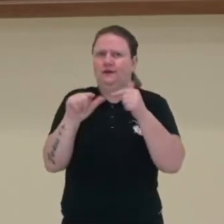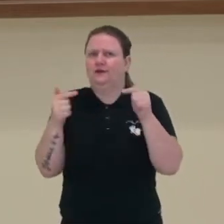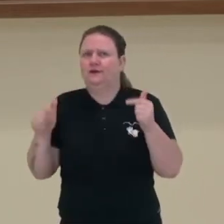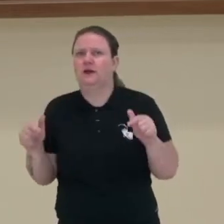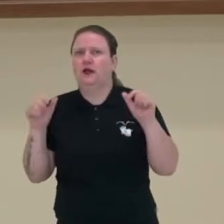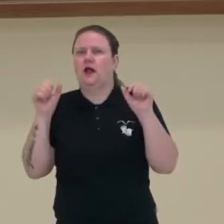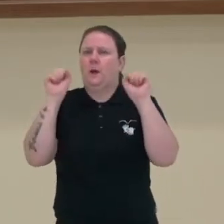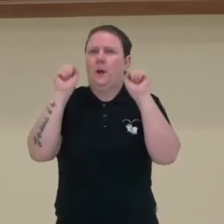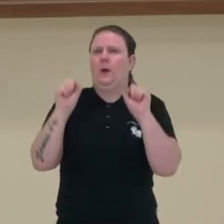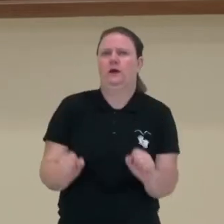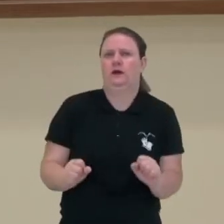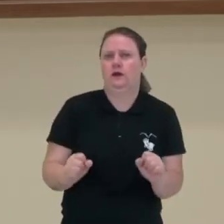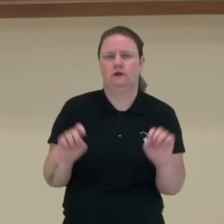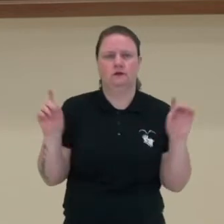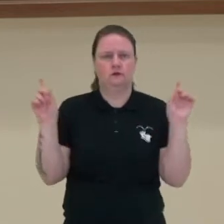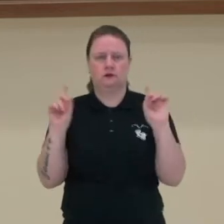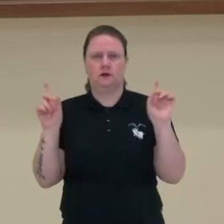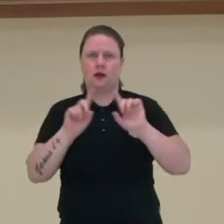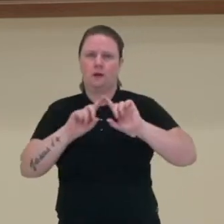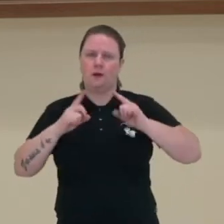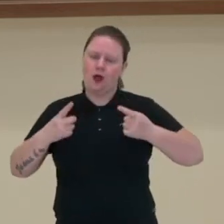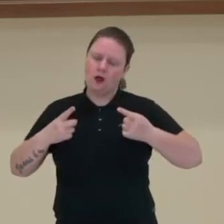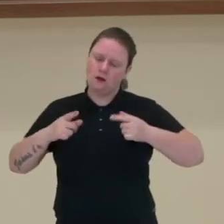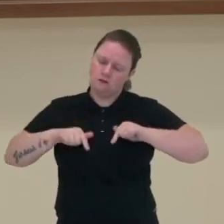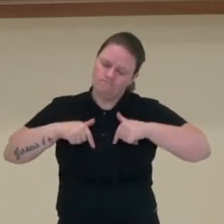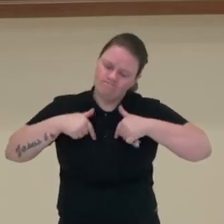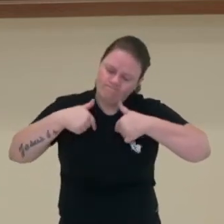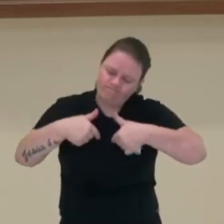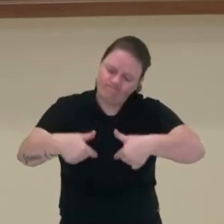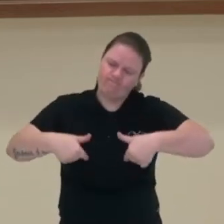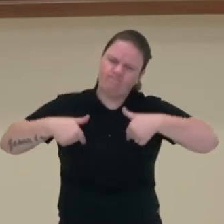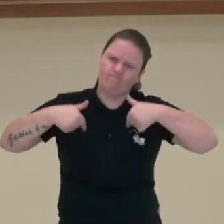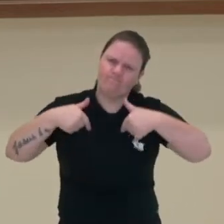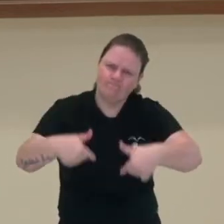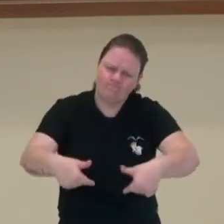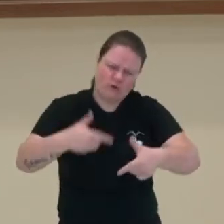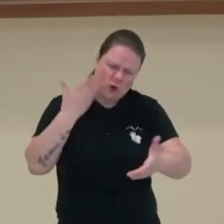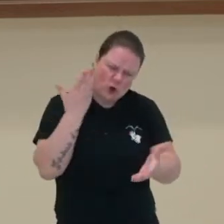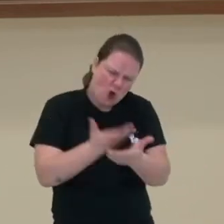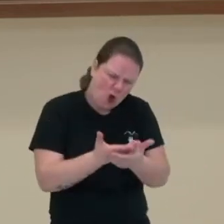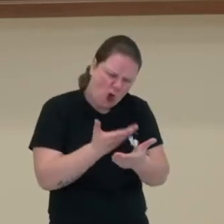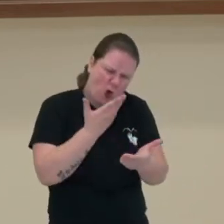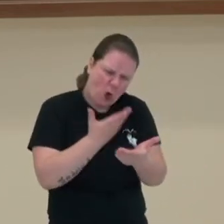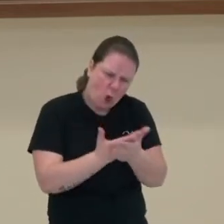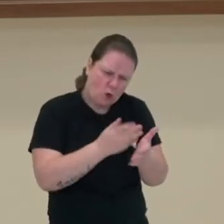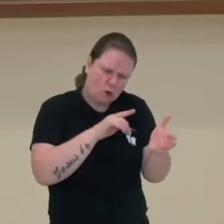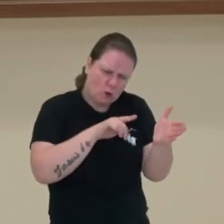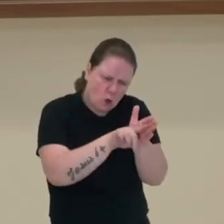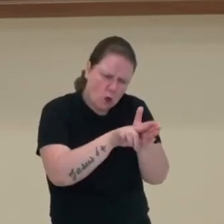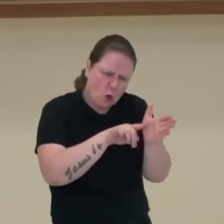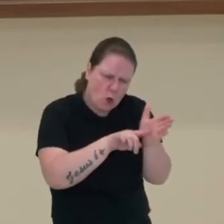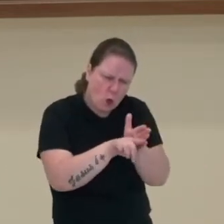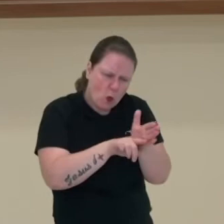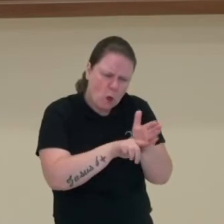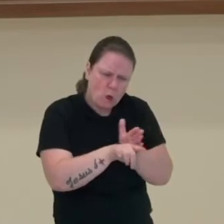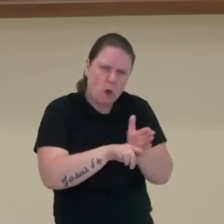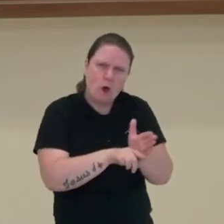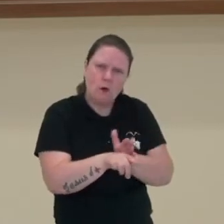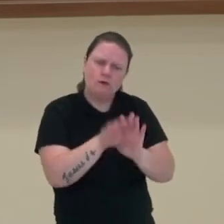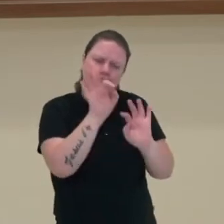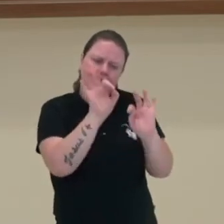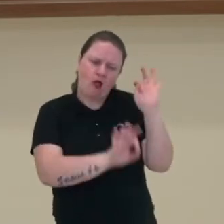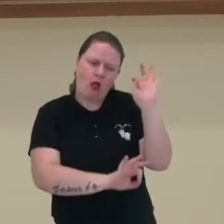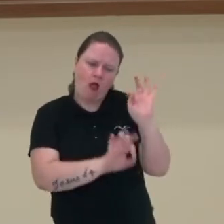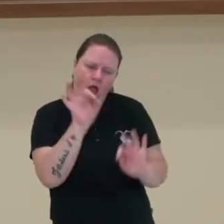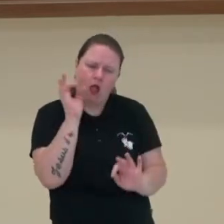professora, mas o esforço do meu trabalho, aquilo que eu tive que estudar para me tornar professora, o esforço diário